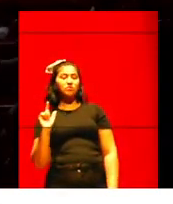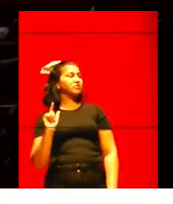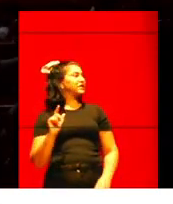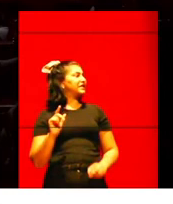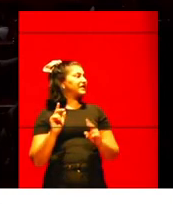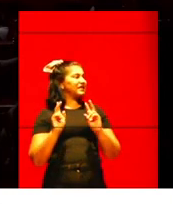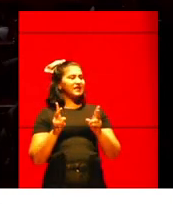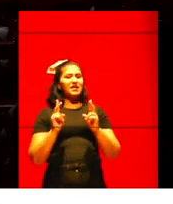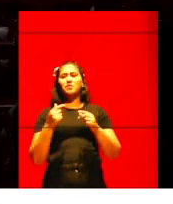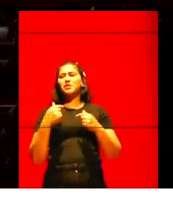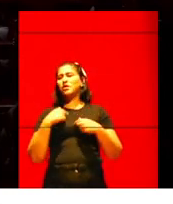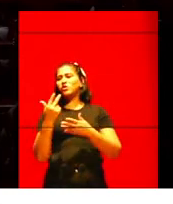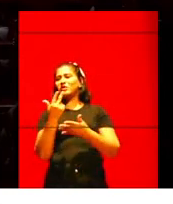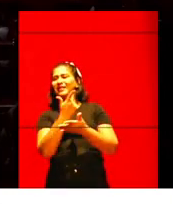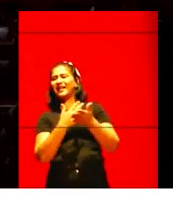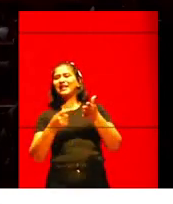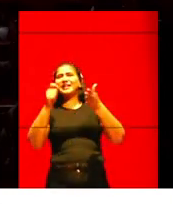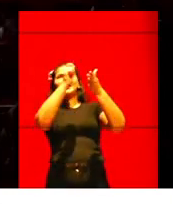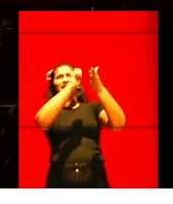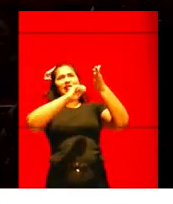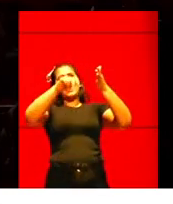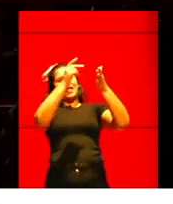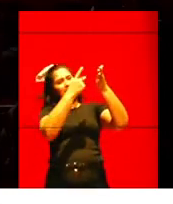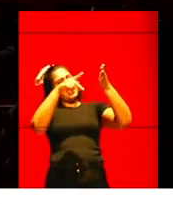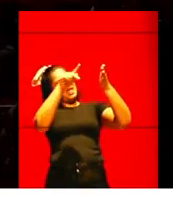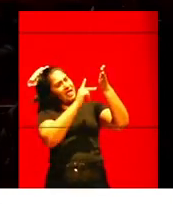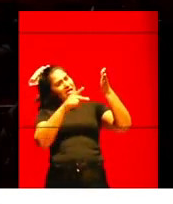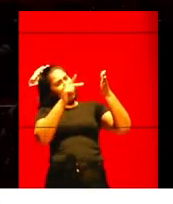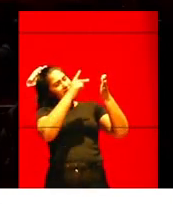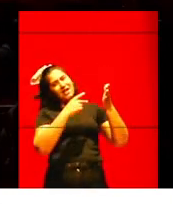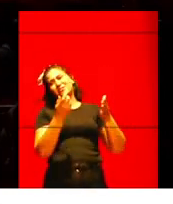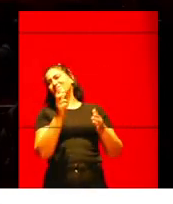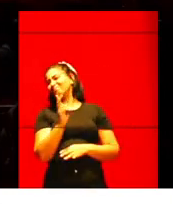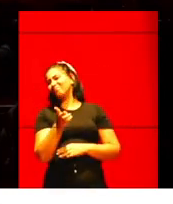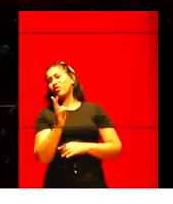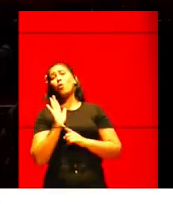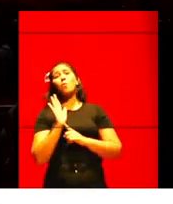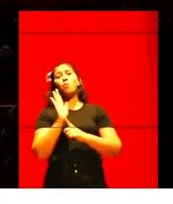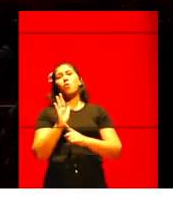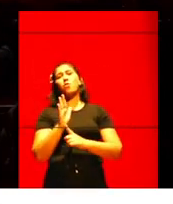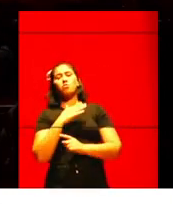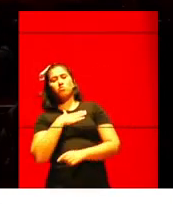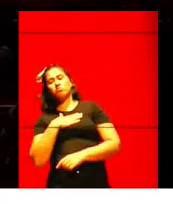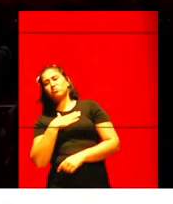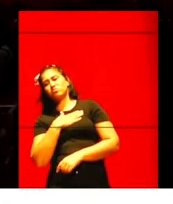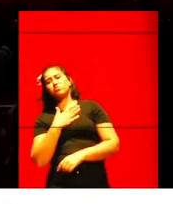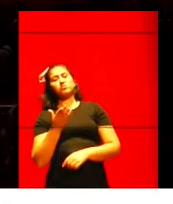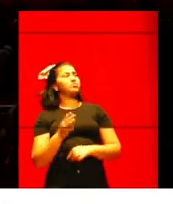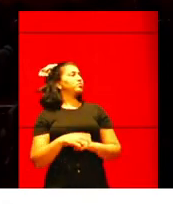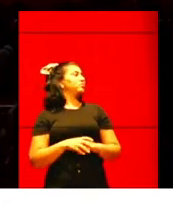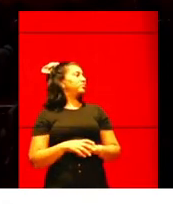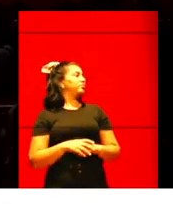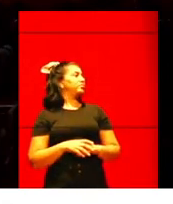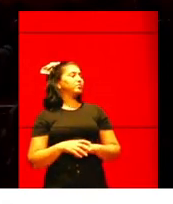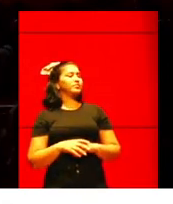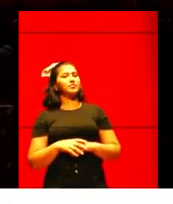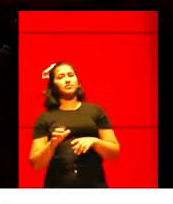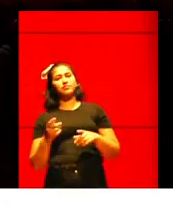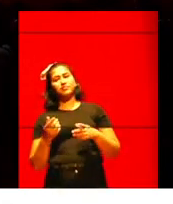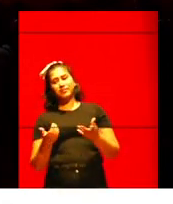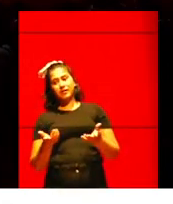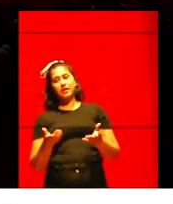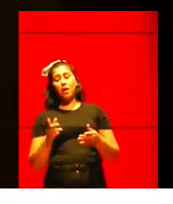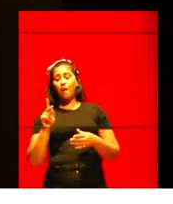então eu fico com vontade de abrir as moléculas, né? E daí, sem um pincel para riscar e abrir, fica mais difícil, até para falar, mas bora lá. É,